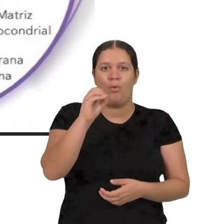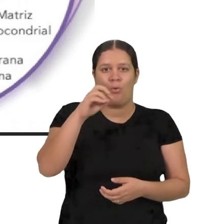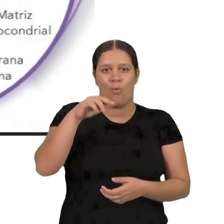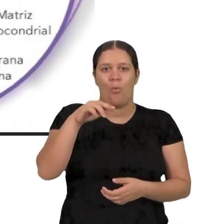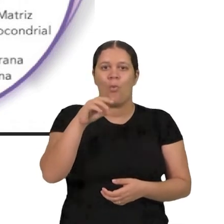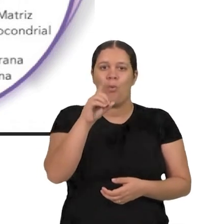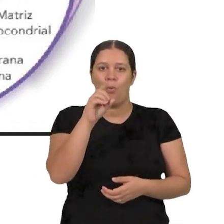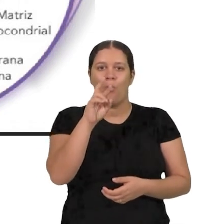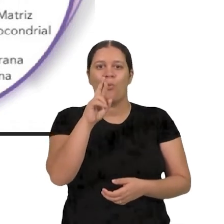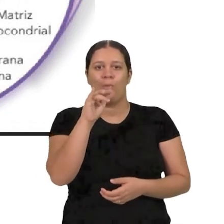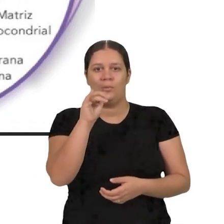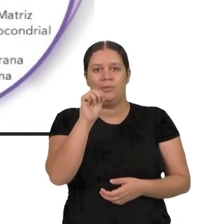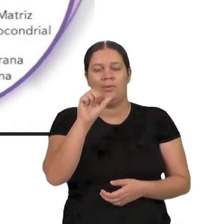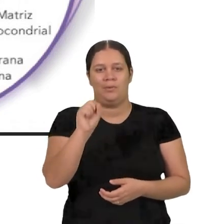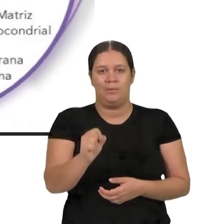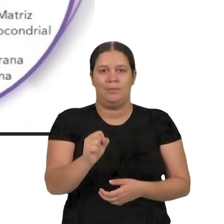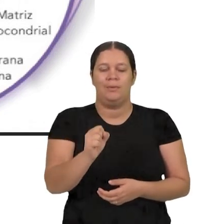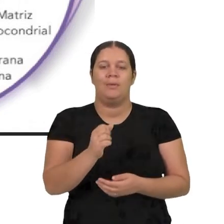por exemplo,